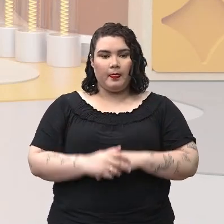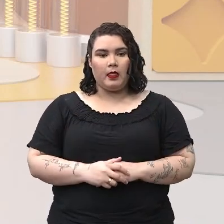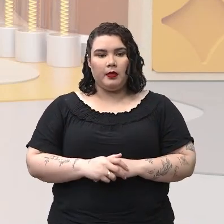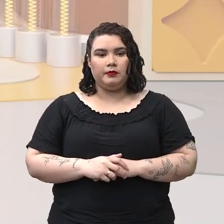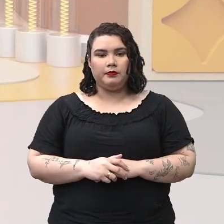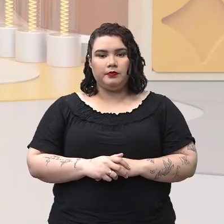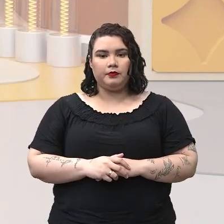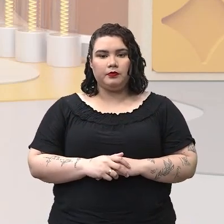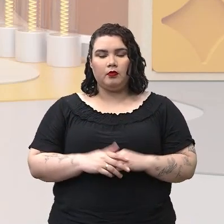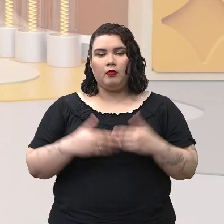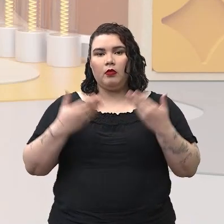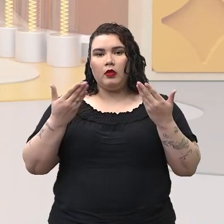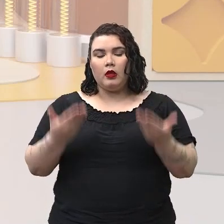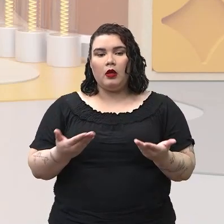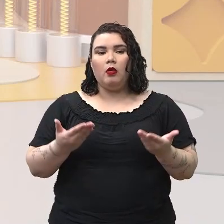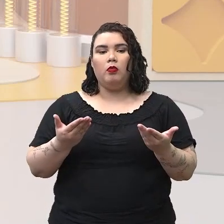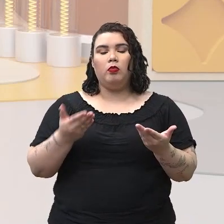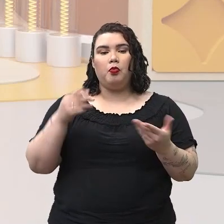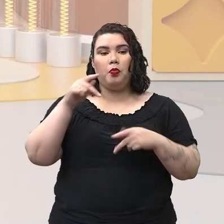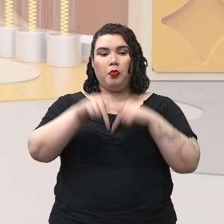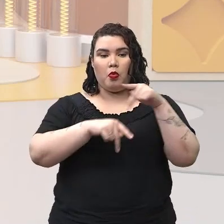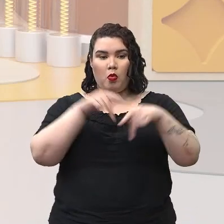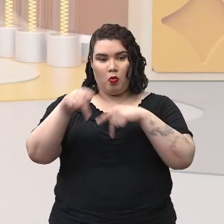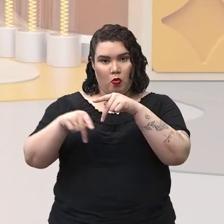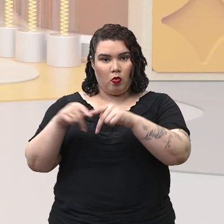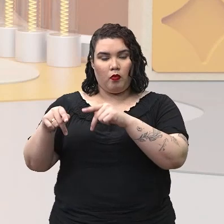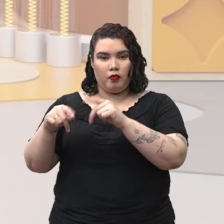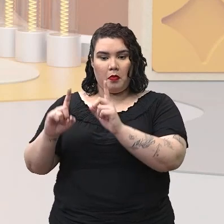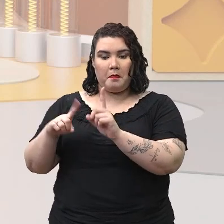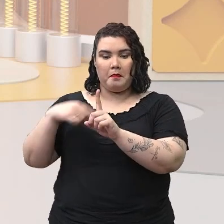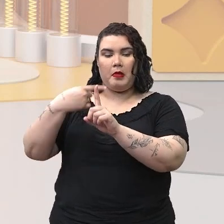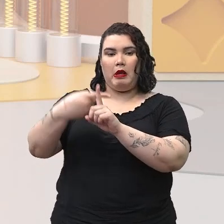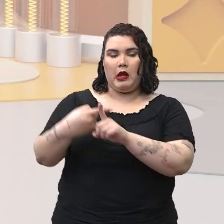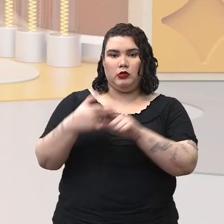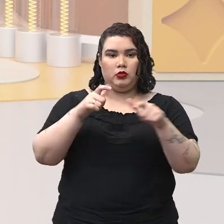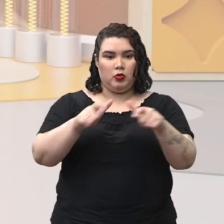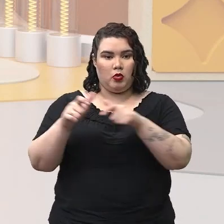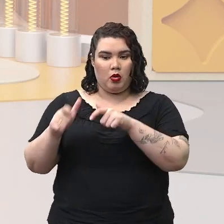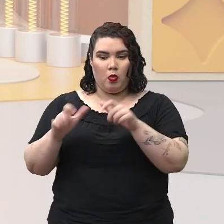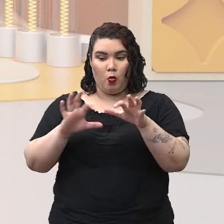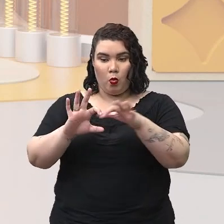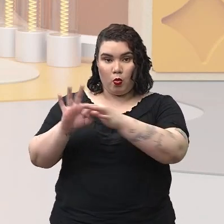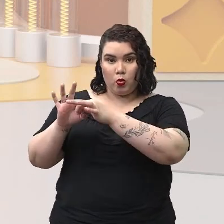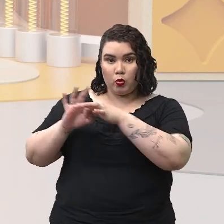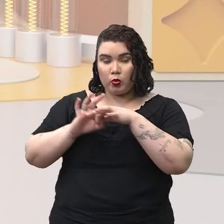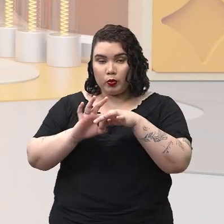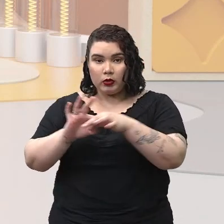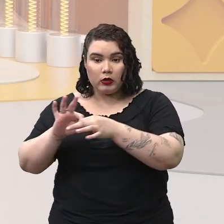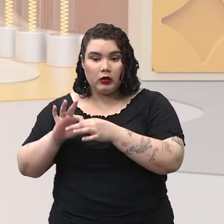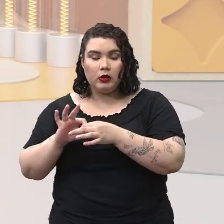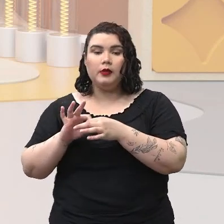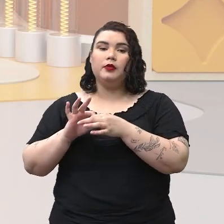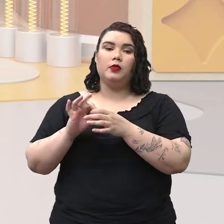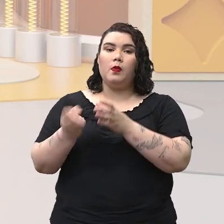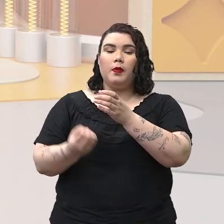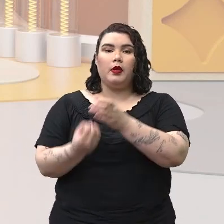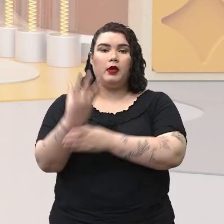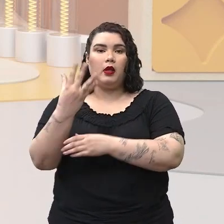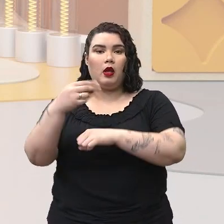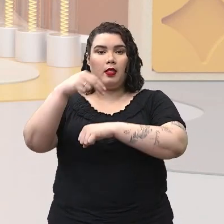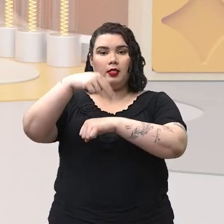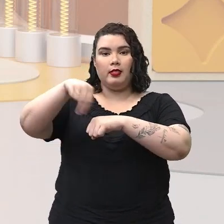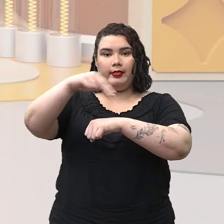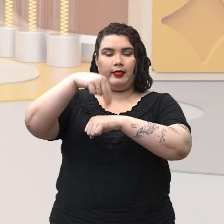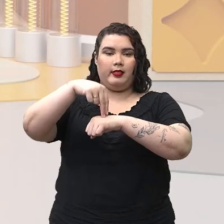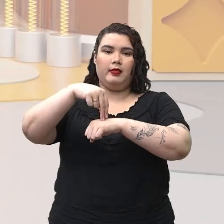o povo em um território, quando eles estão presentes, unidos, organizados, né, eles formam ali uma nação.